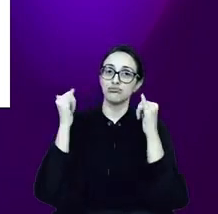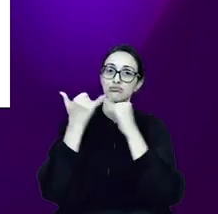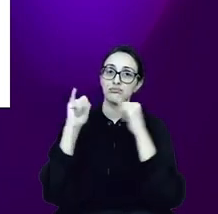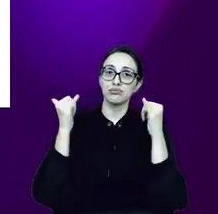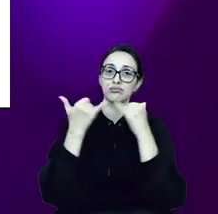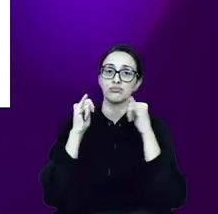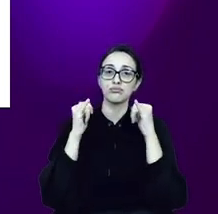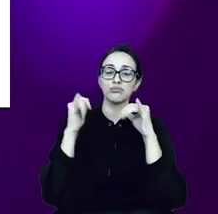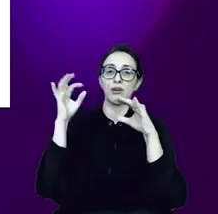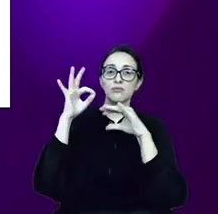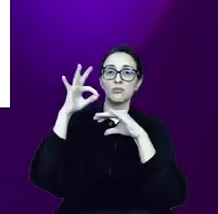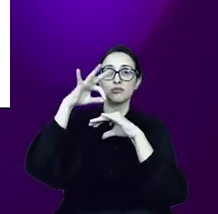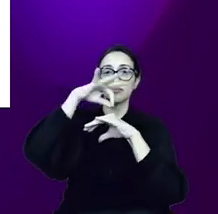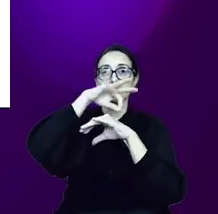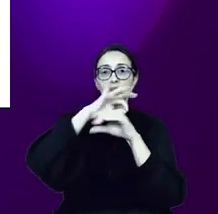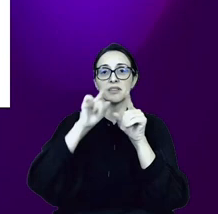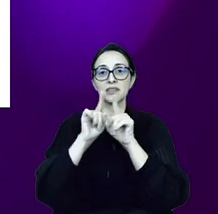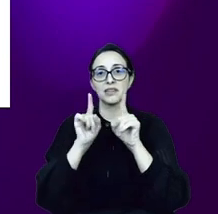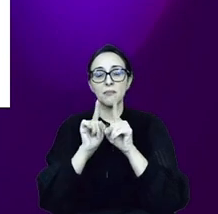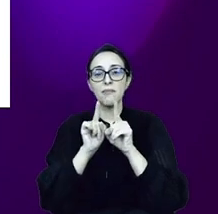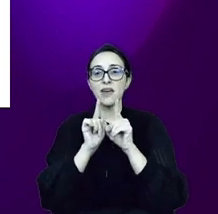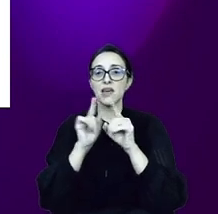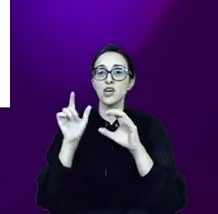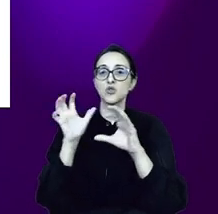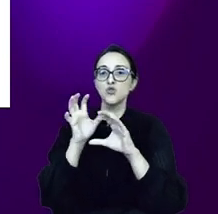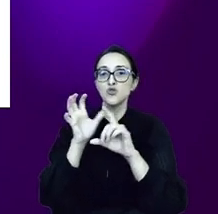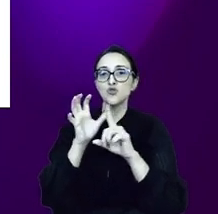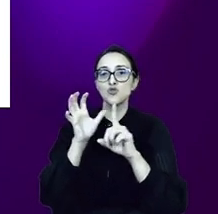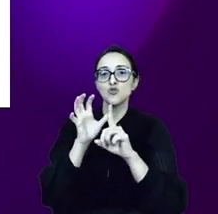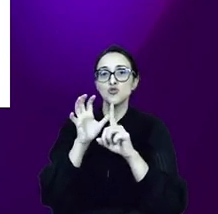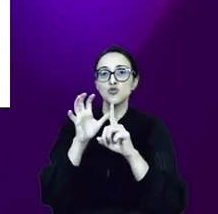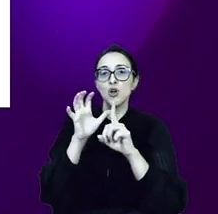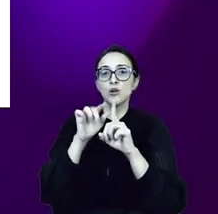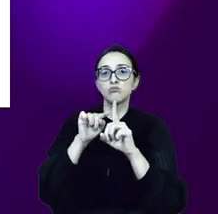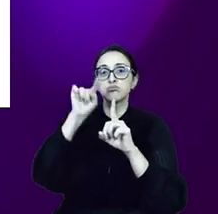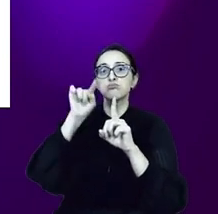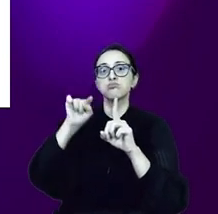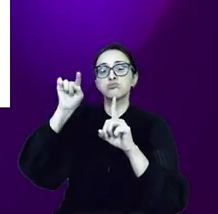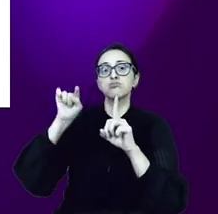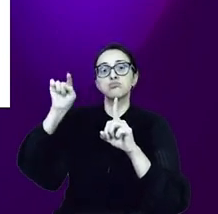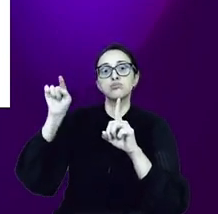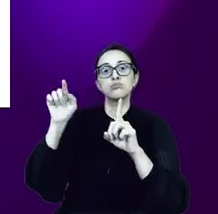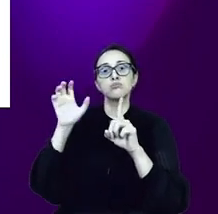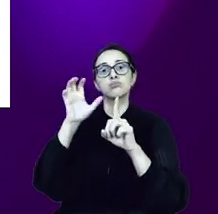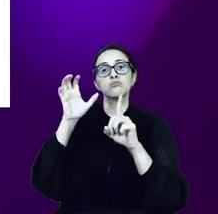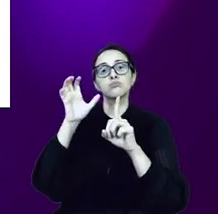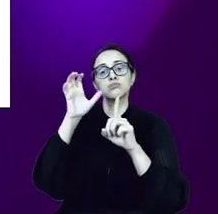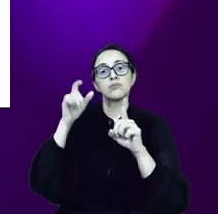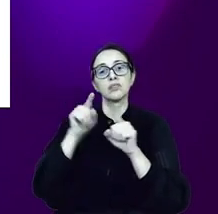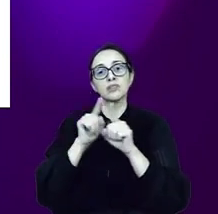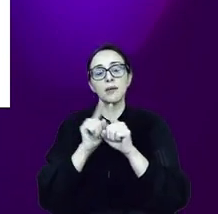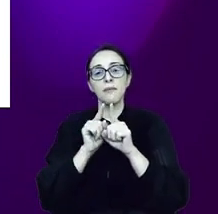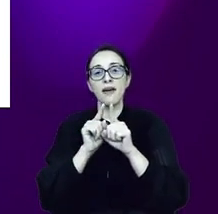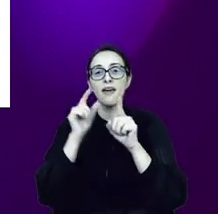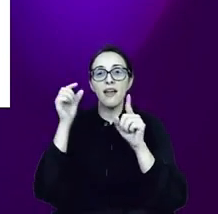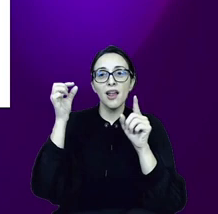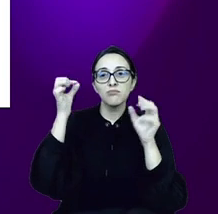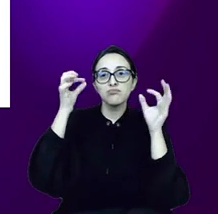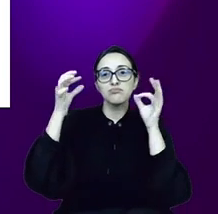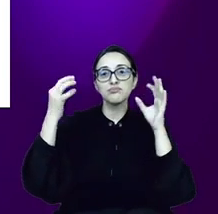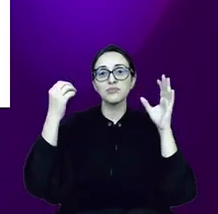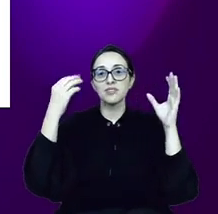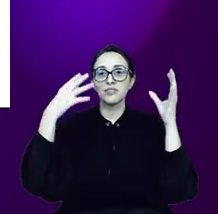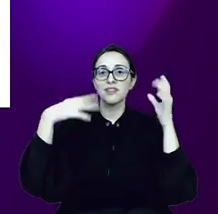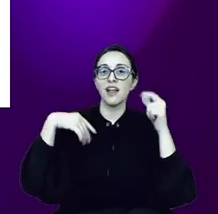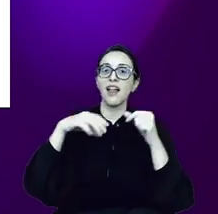de TDCS, através de estimulação pulsada, e também de estimulações com LED transcraniano. Nós concluímos agora um